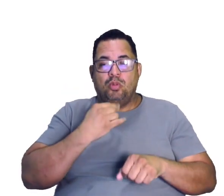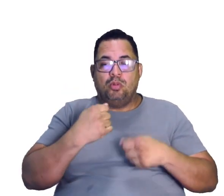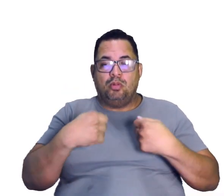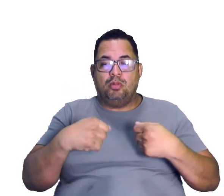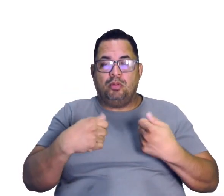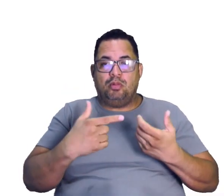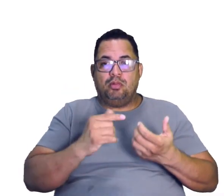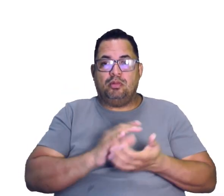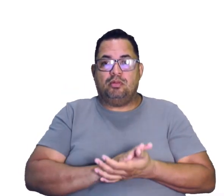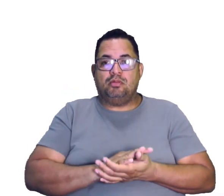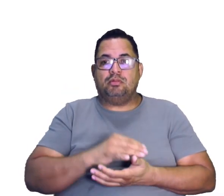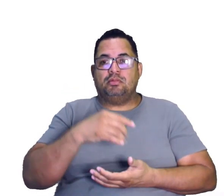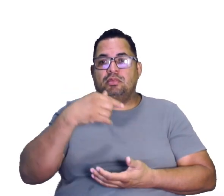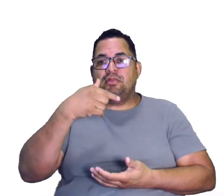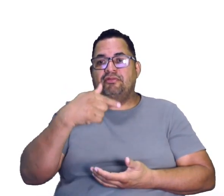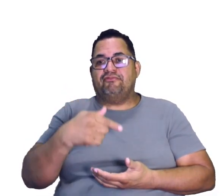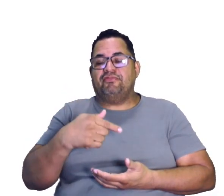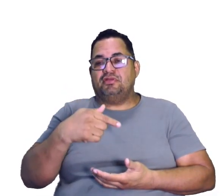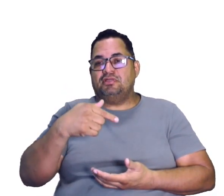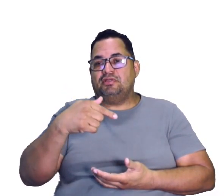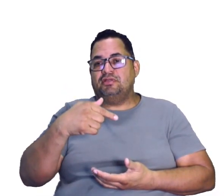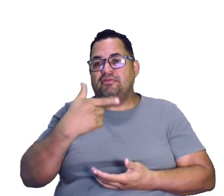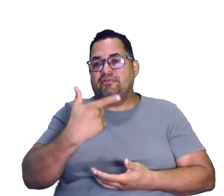chegar nesse peso aqui de